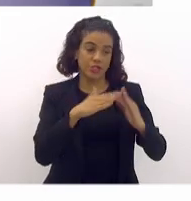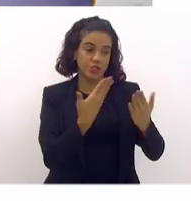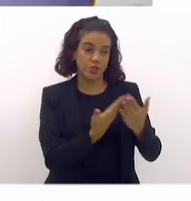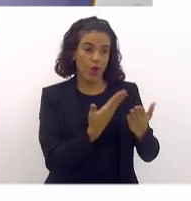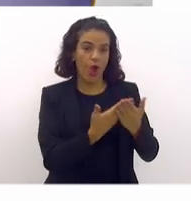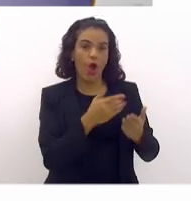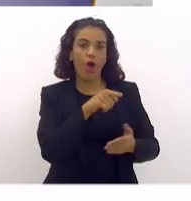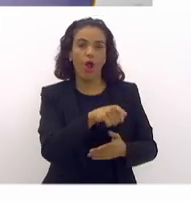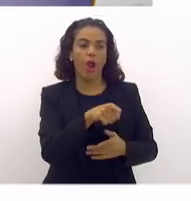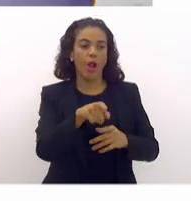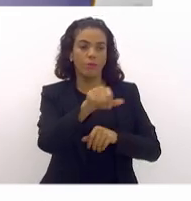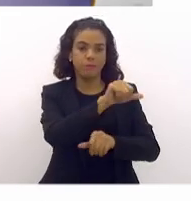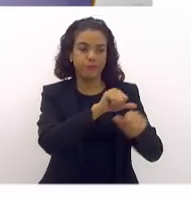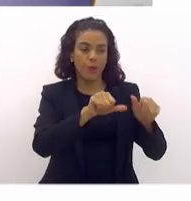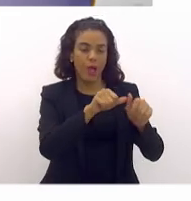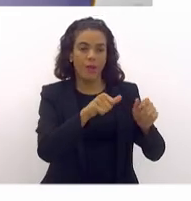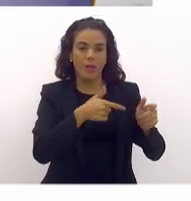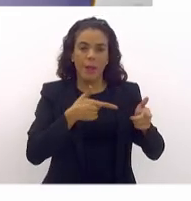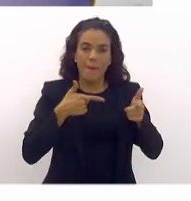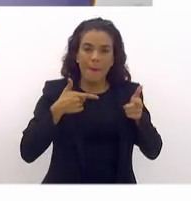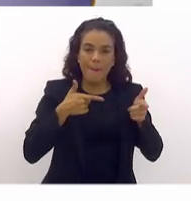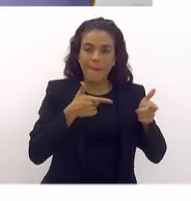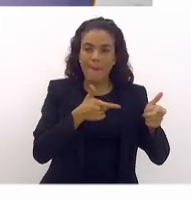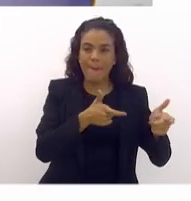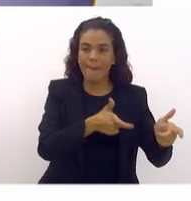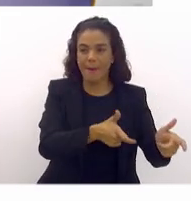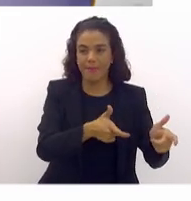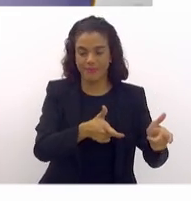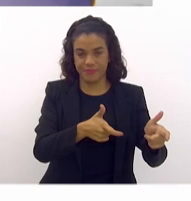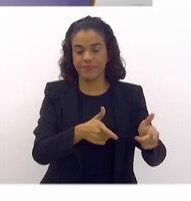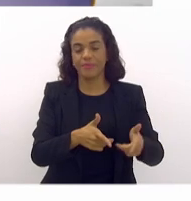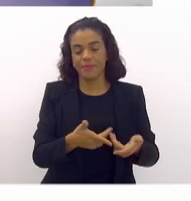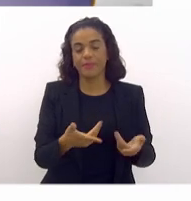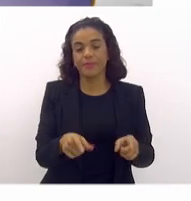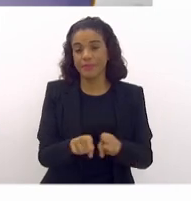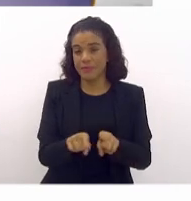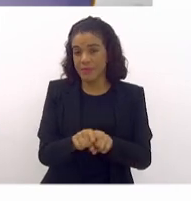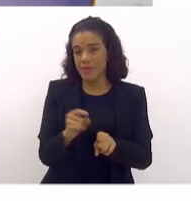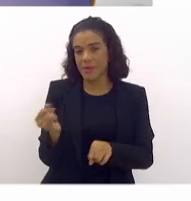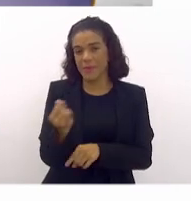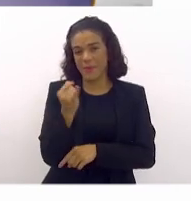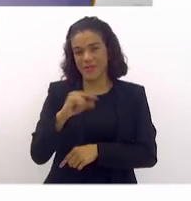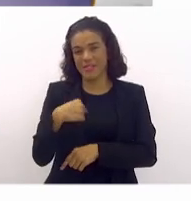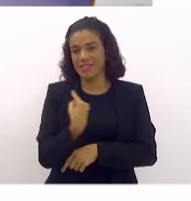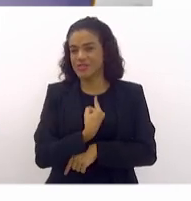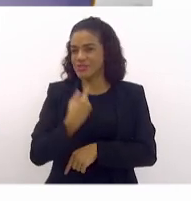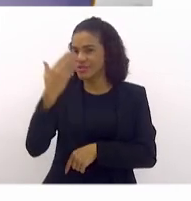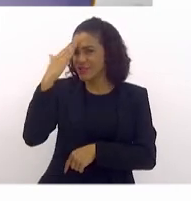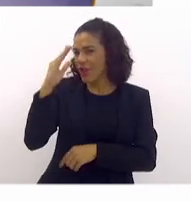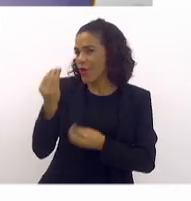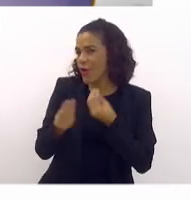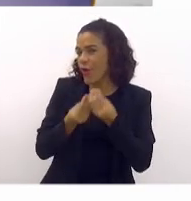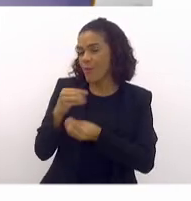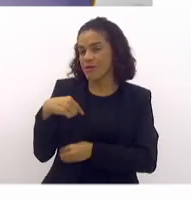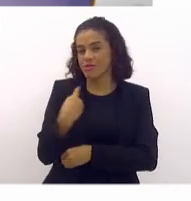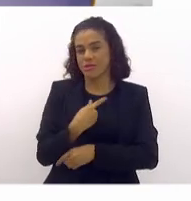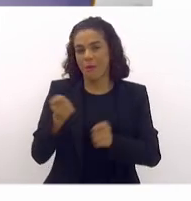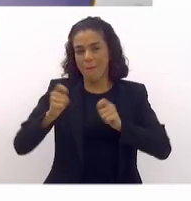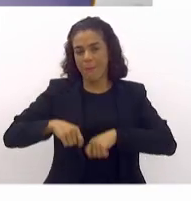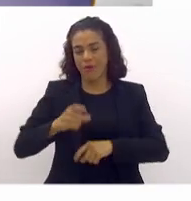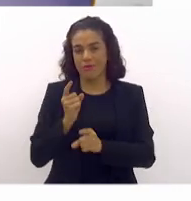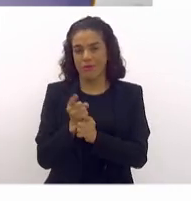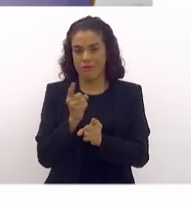torna alvo desses ataques, dessas ameaças. E também é importante a gente entender como é que a gente consegue identificar